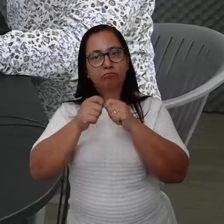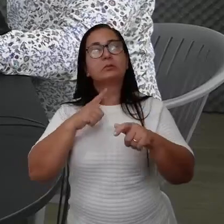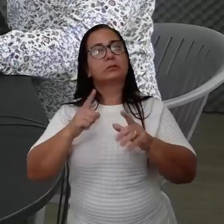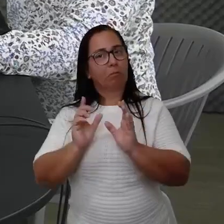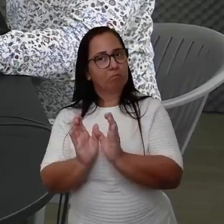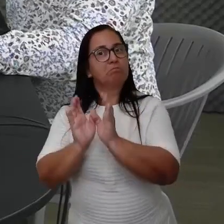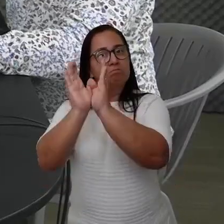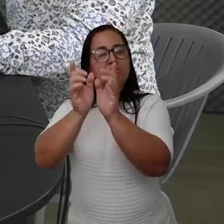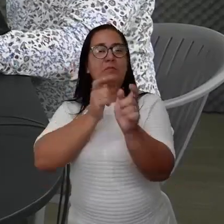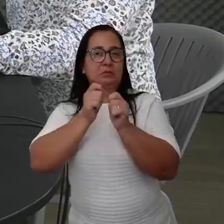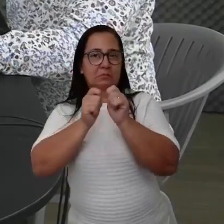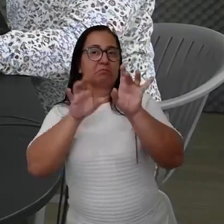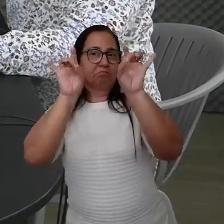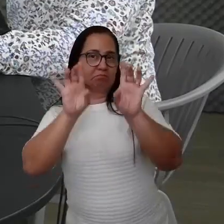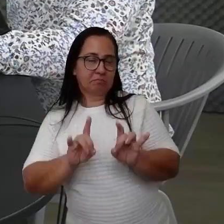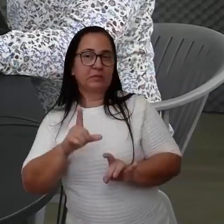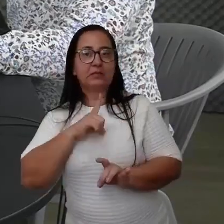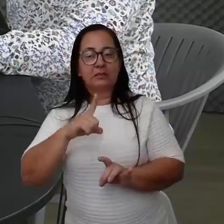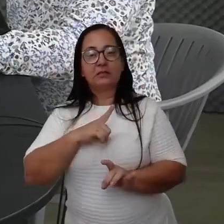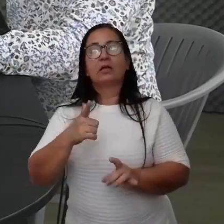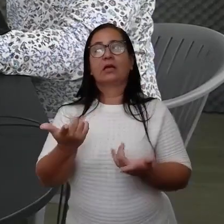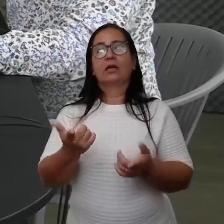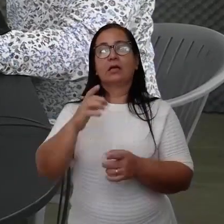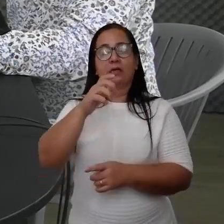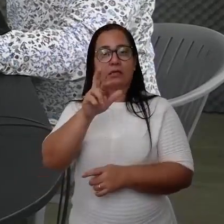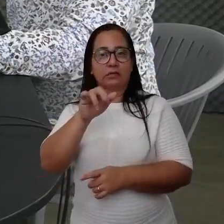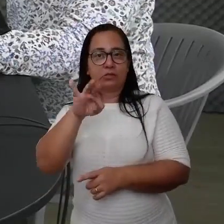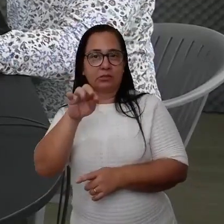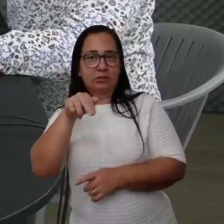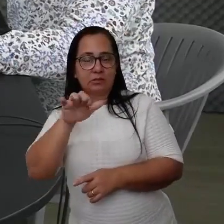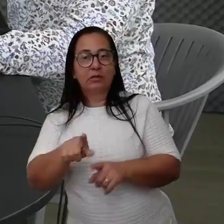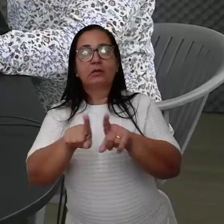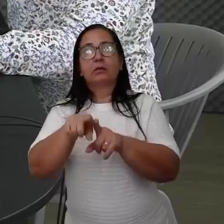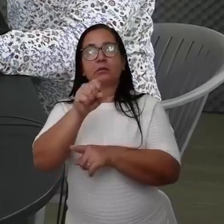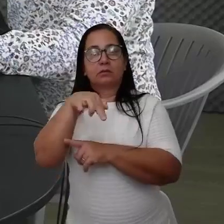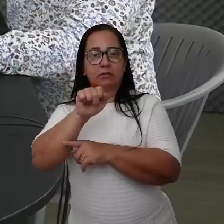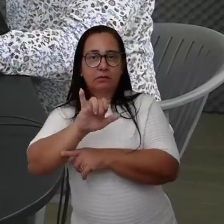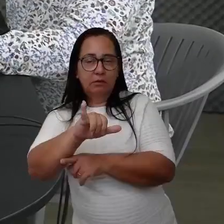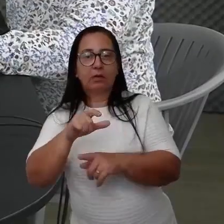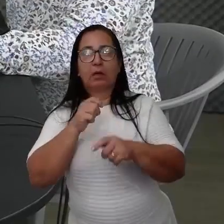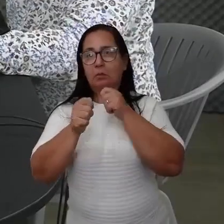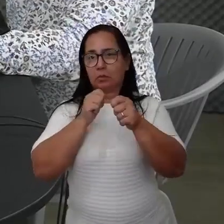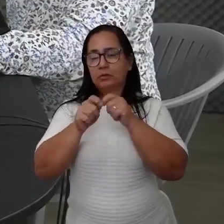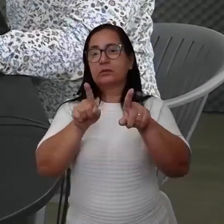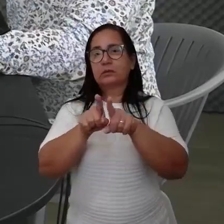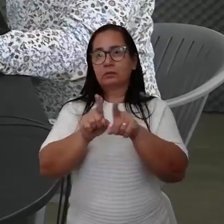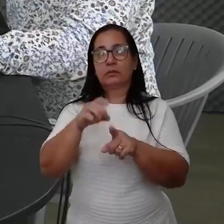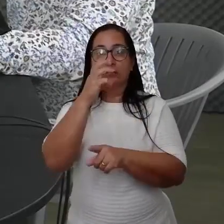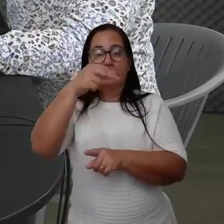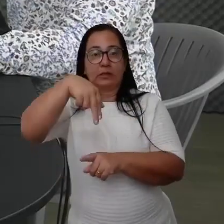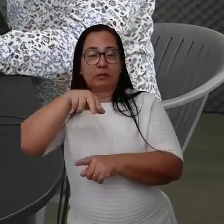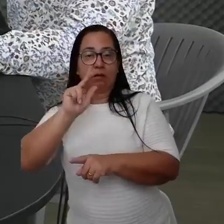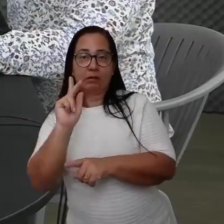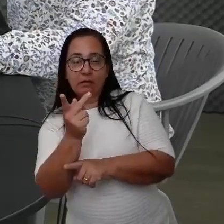e prêmios como Ayrton Senna de jornalismo, Cristina Tavares de jornalismo, Senai de reportagem, CNH